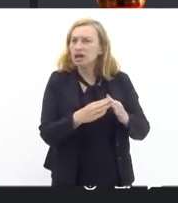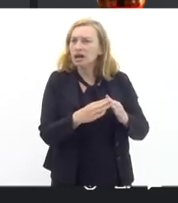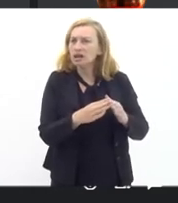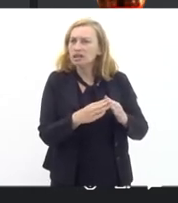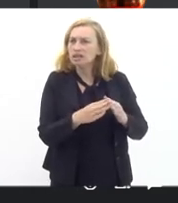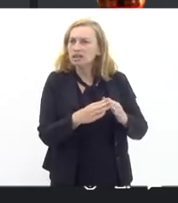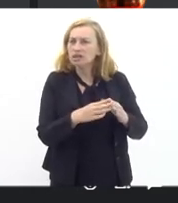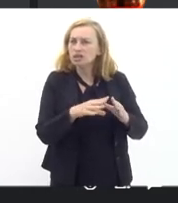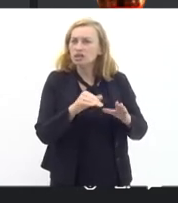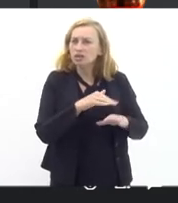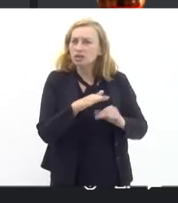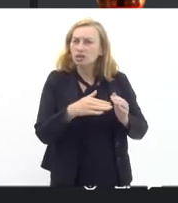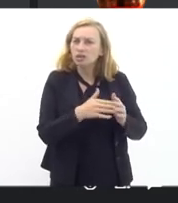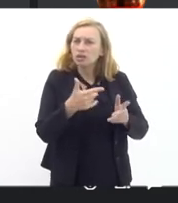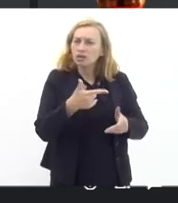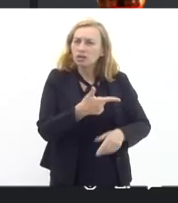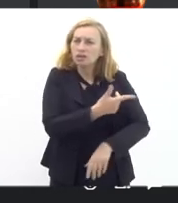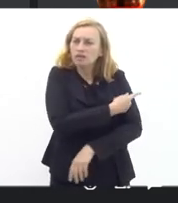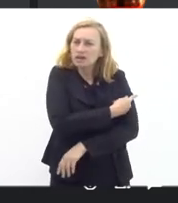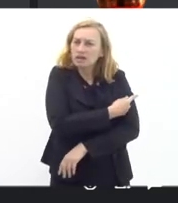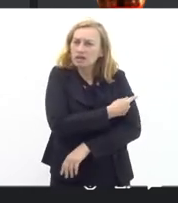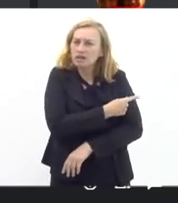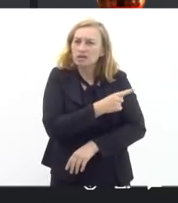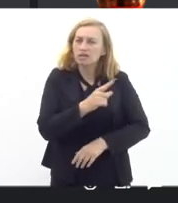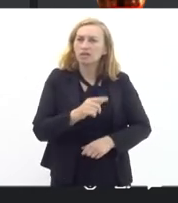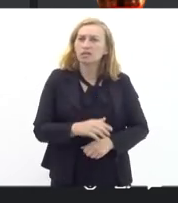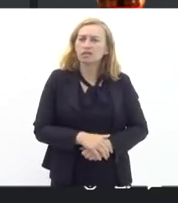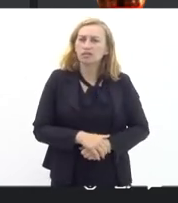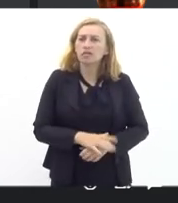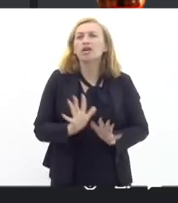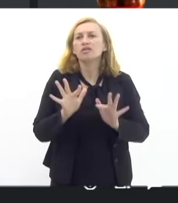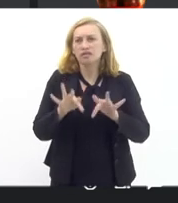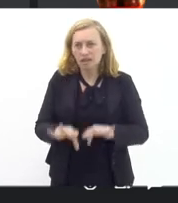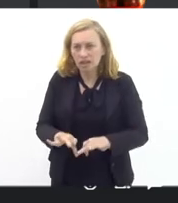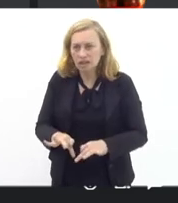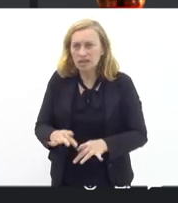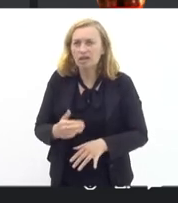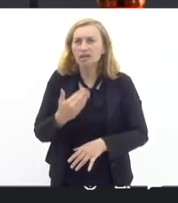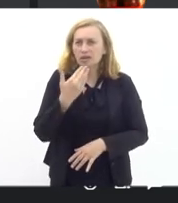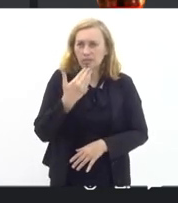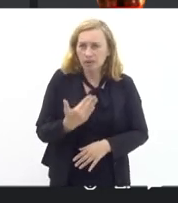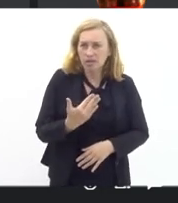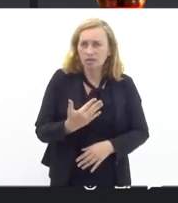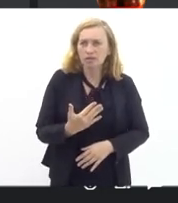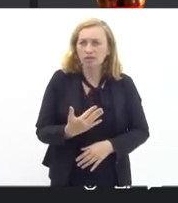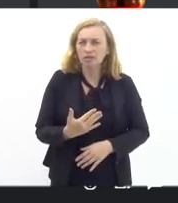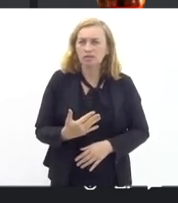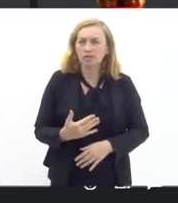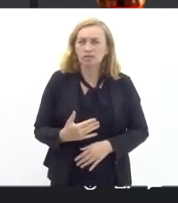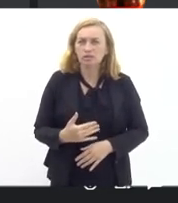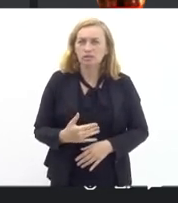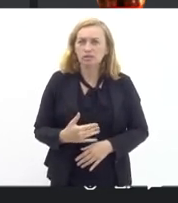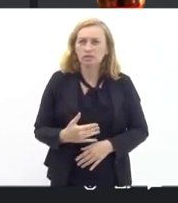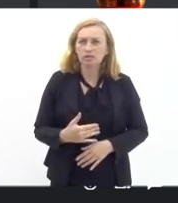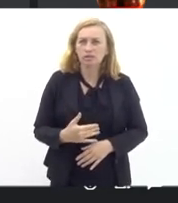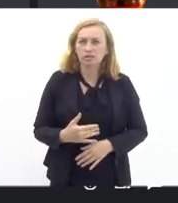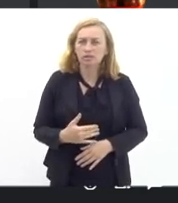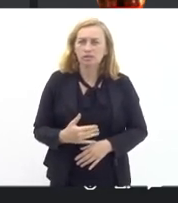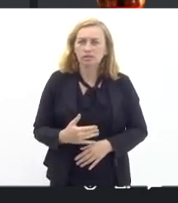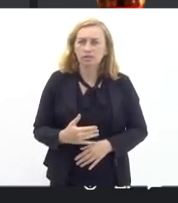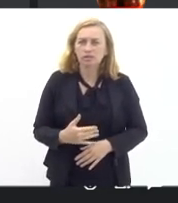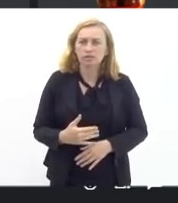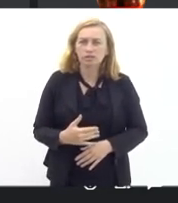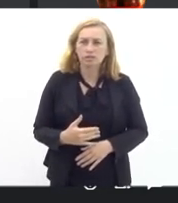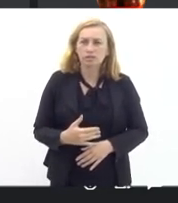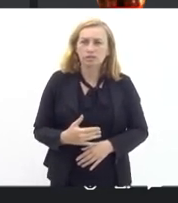casa para vacinar, e eles ficam extremamente estressados. Conclua, não faz sentido, gentileza, colocar animais de colônia todo mundo em uma casa.